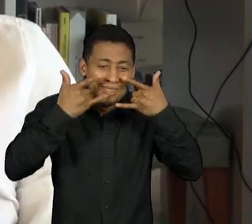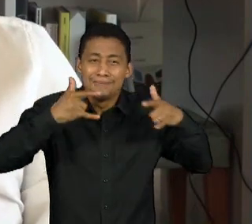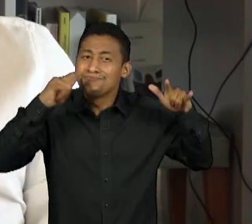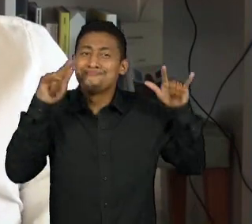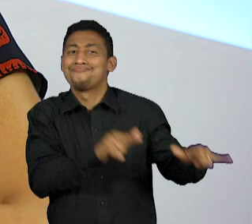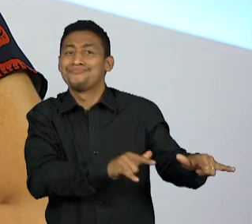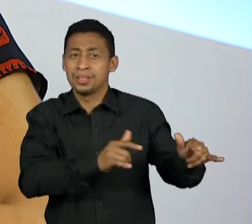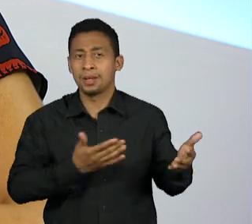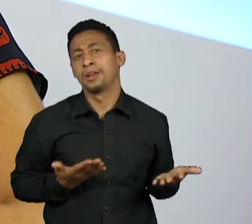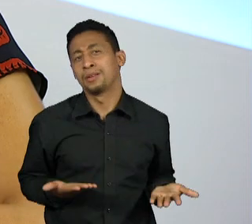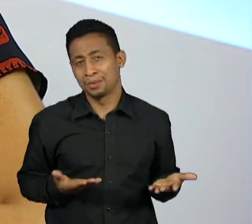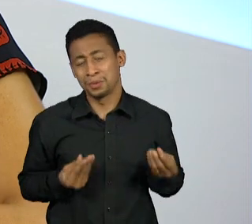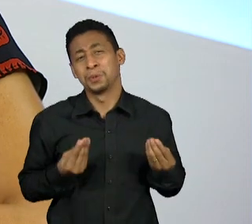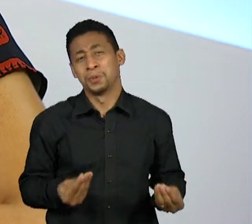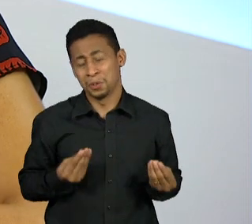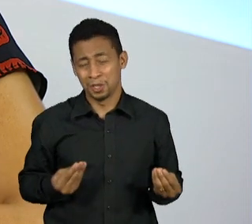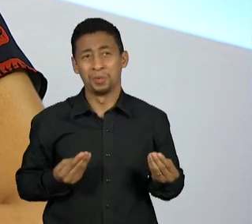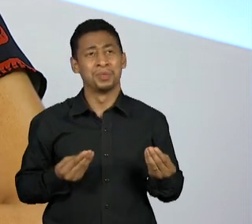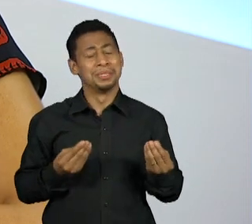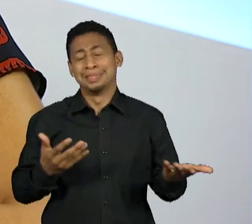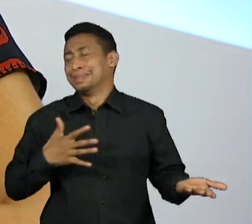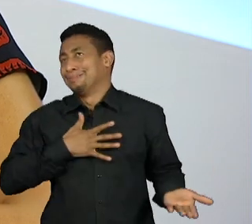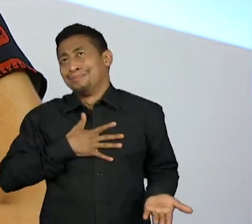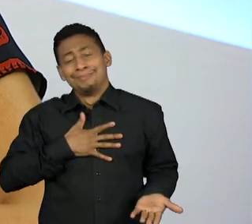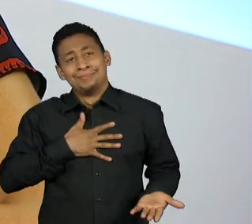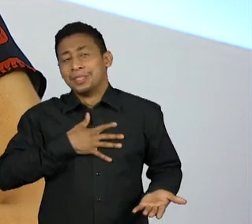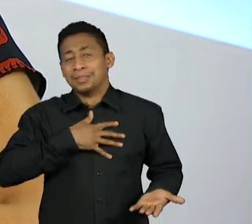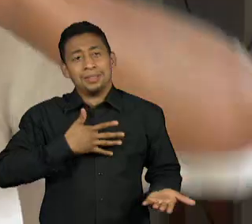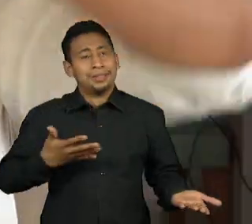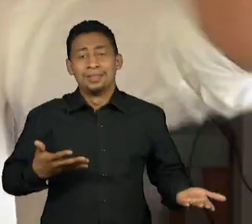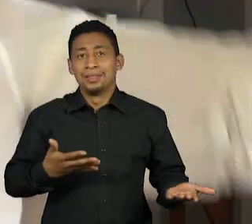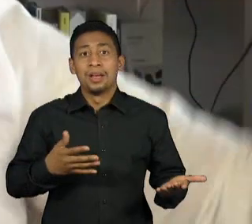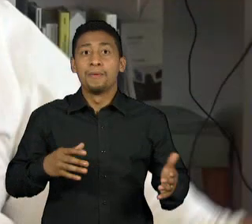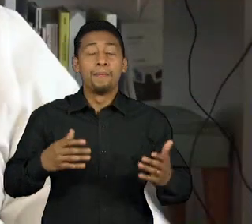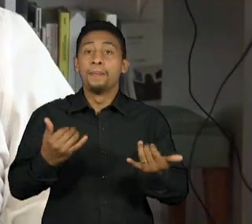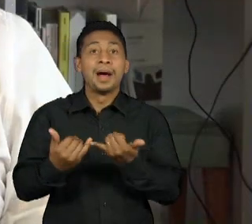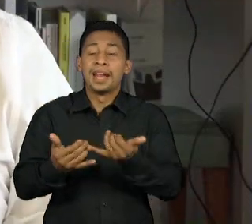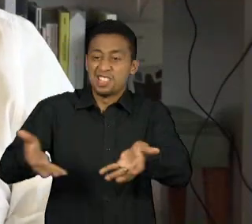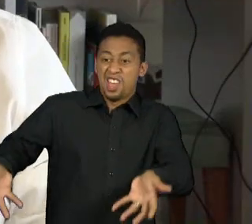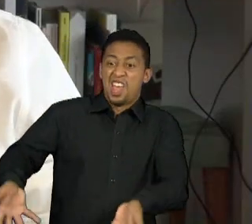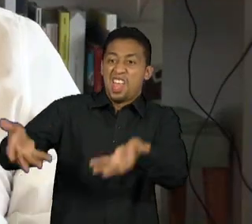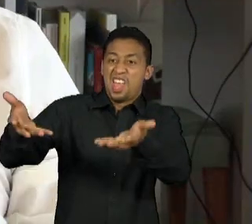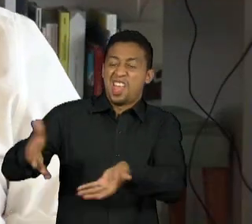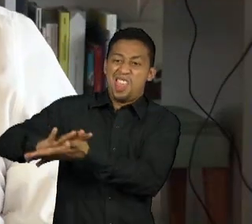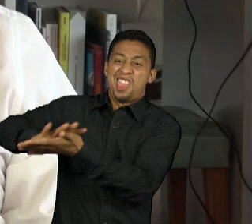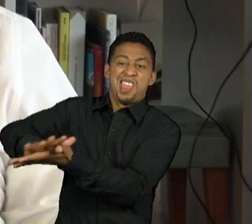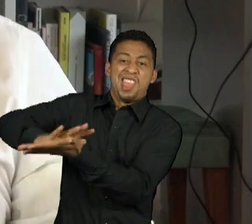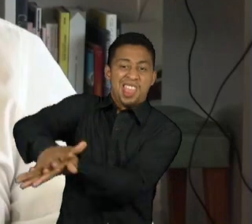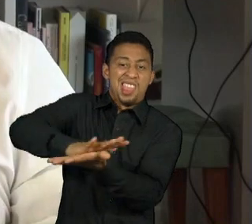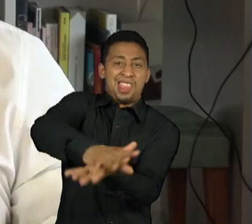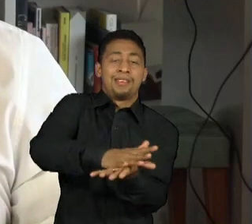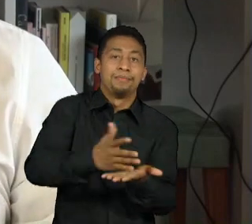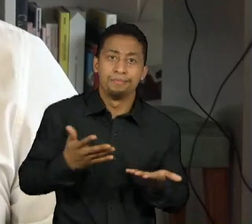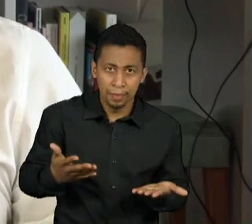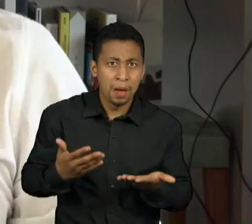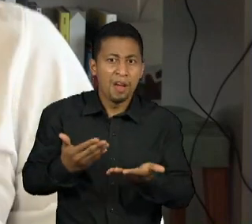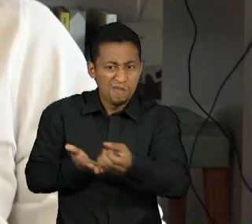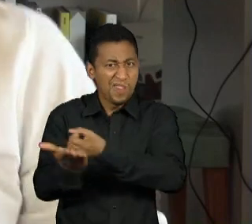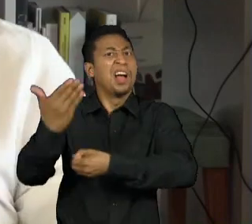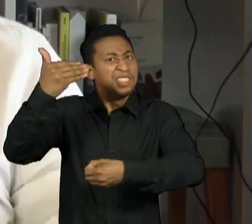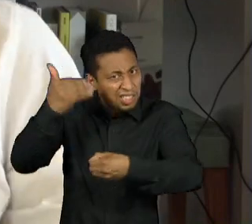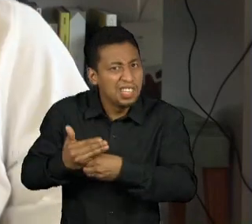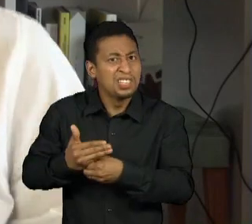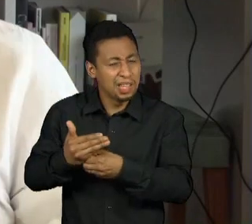patologia, da ordem do horror, é da ordem do viva a morte, do slogan fascista espanhol. Então, nesse momento, eu acho